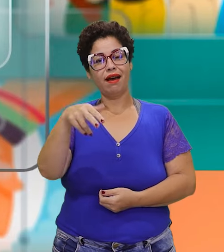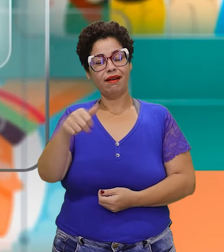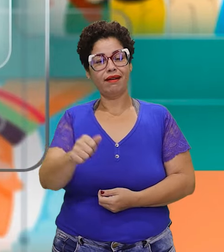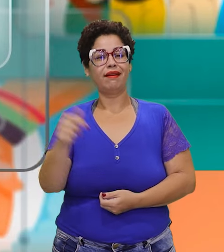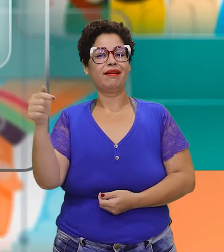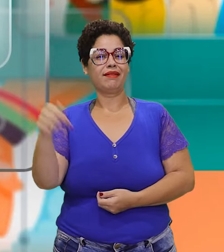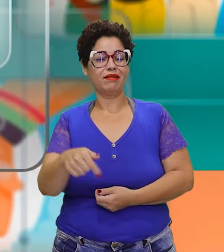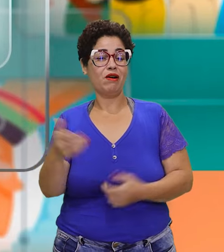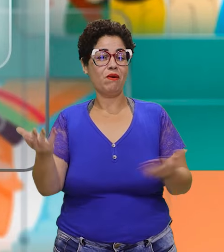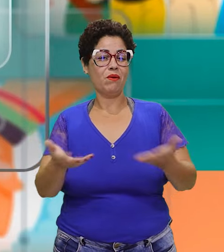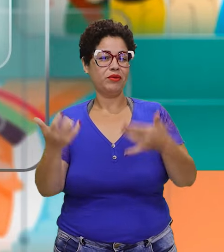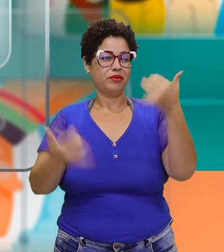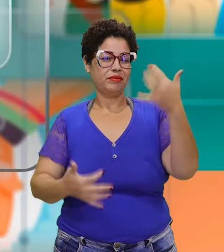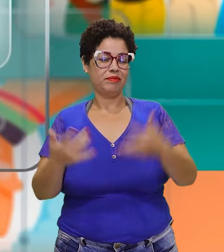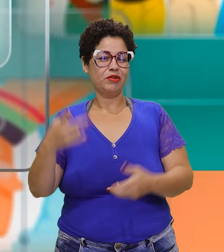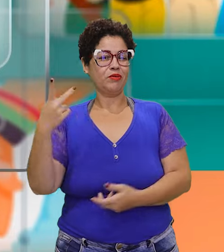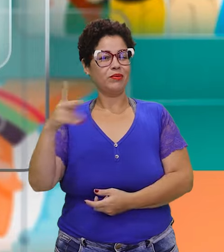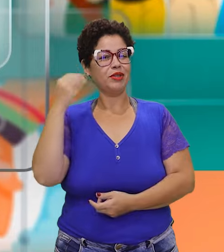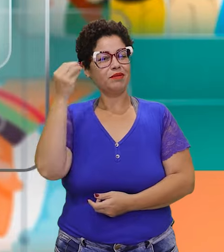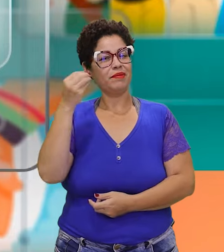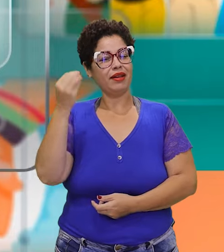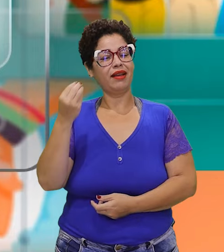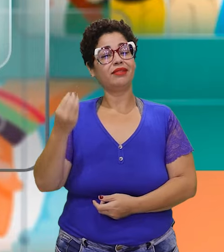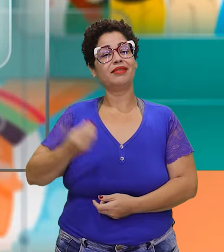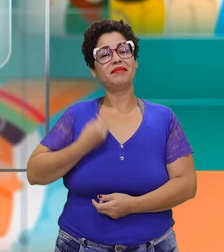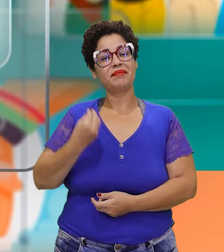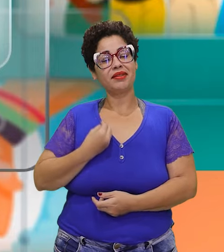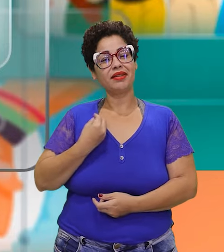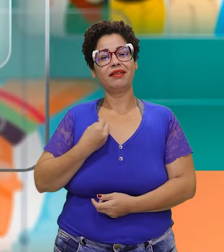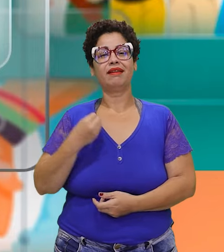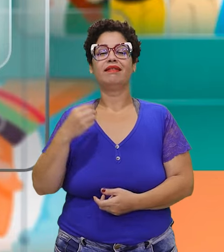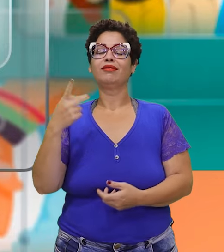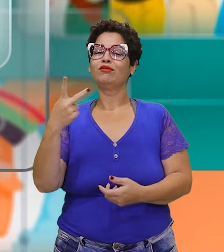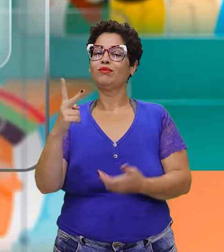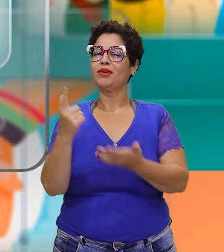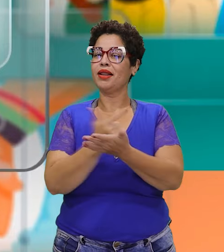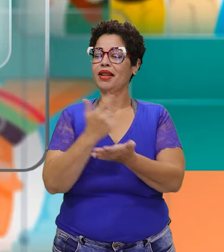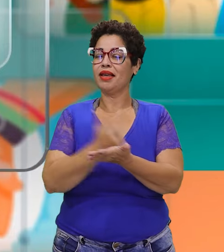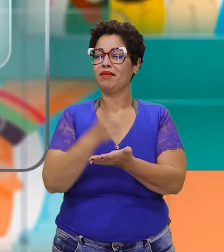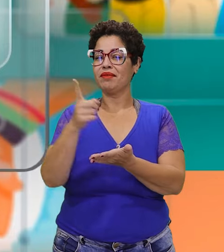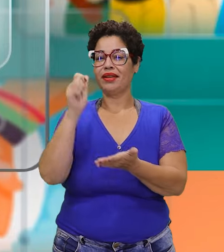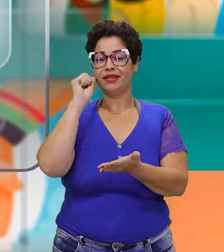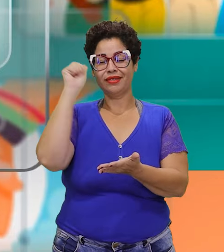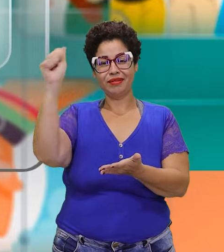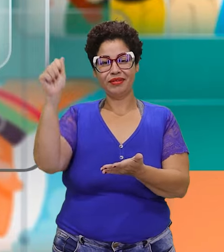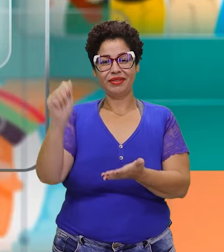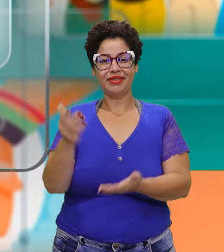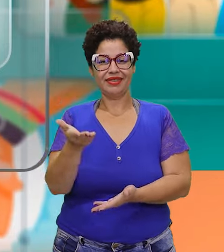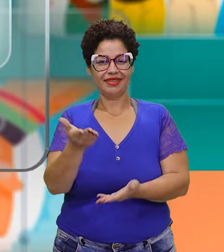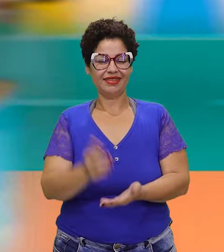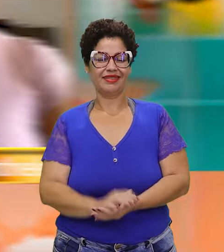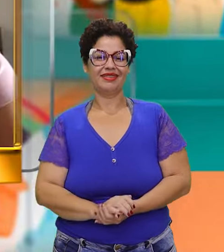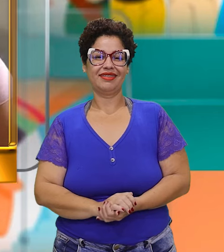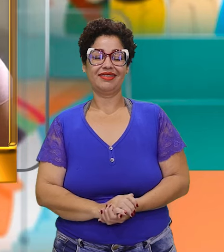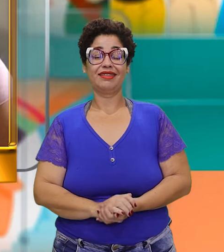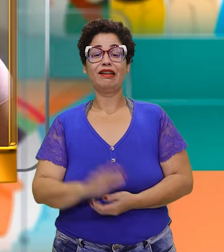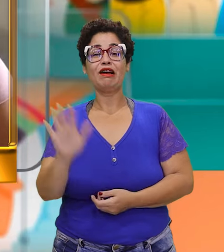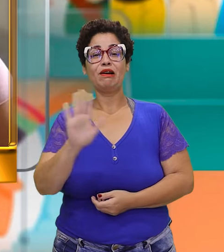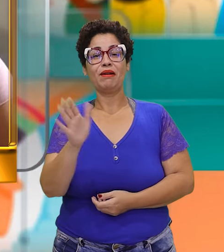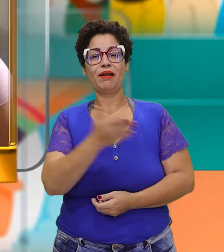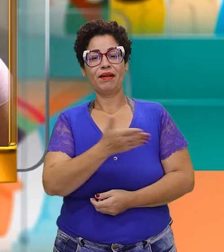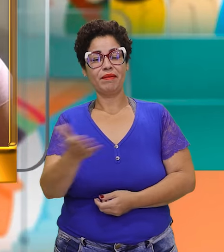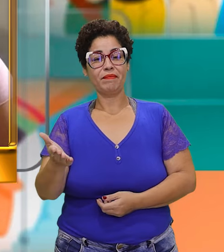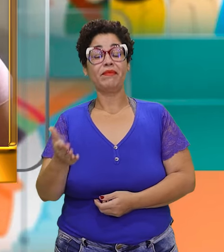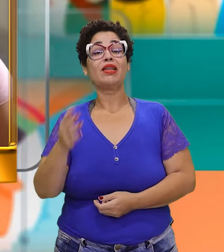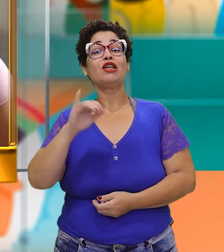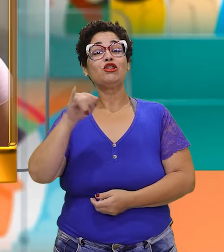dos Santos, que nos contará sua experiência de vida e sobre o livro de sua autoria. Vamos assistir? Olá,